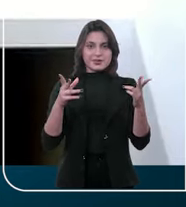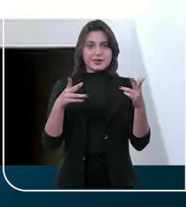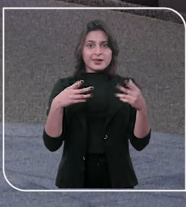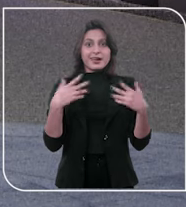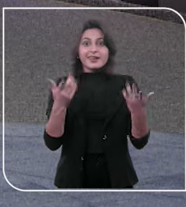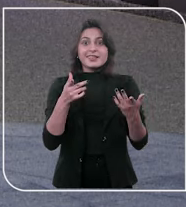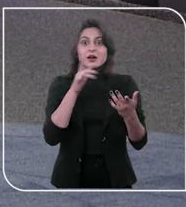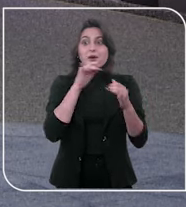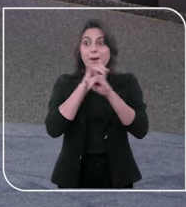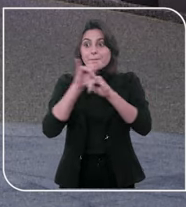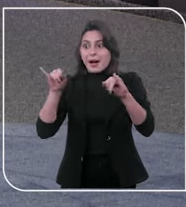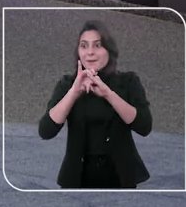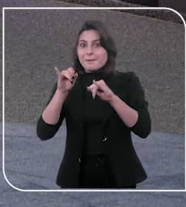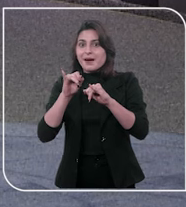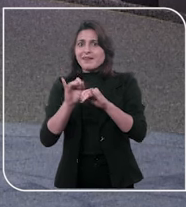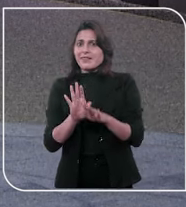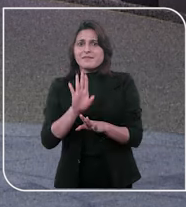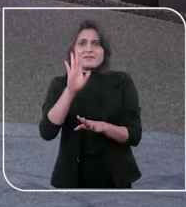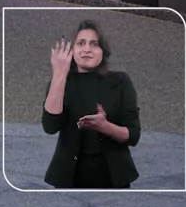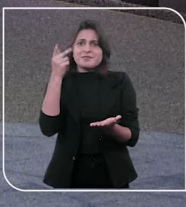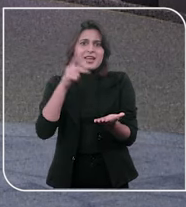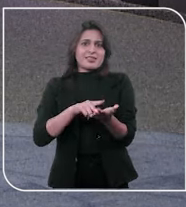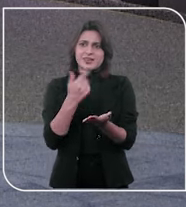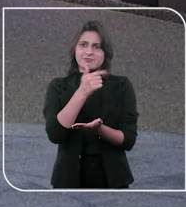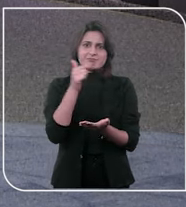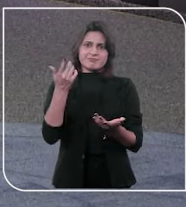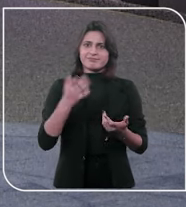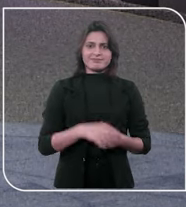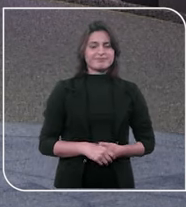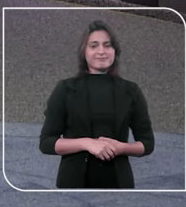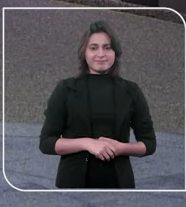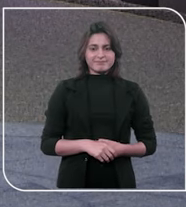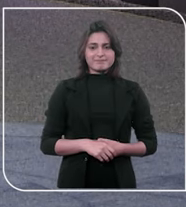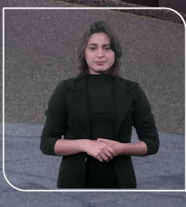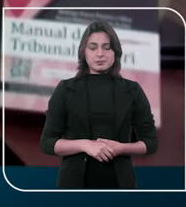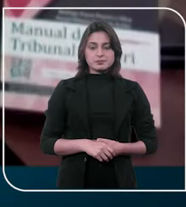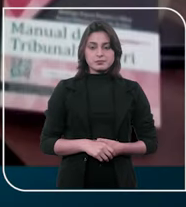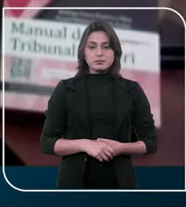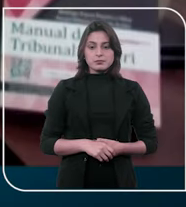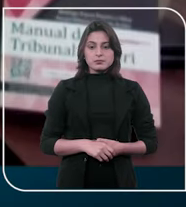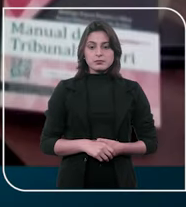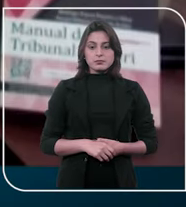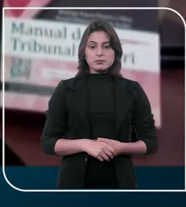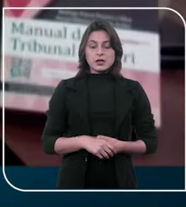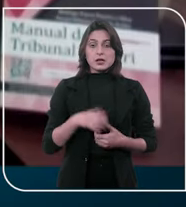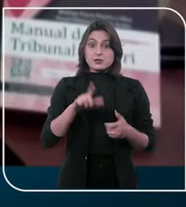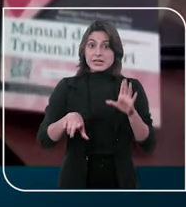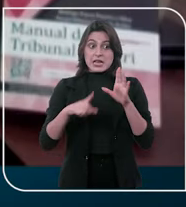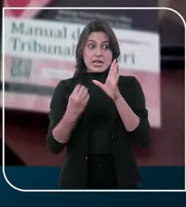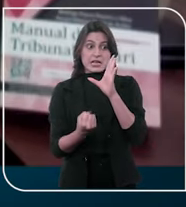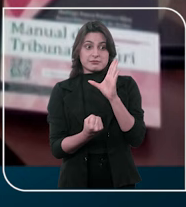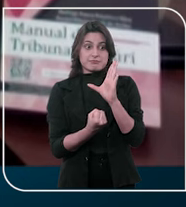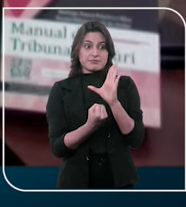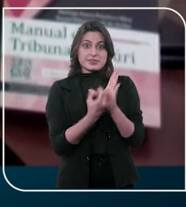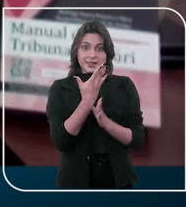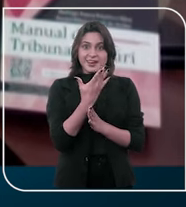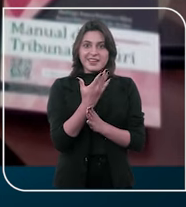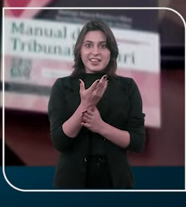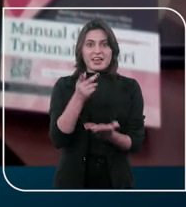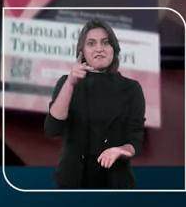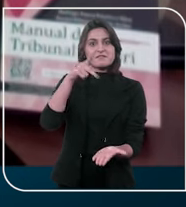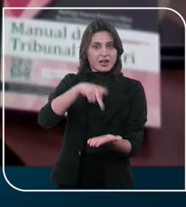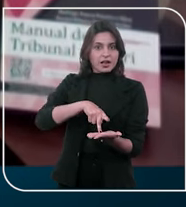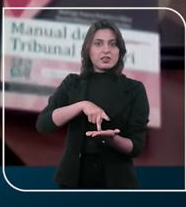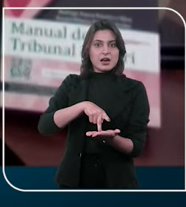pela mídia. Verdade. Verdade, porque a partir do momento que você cria um factoide, você cria uma situação